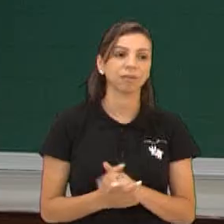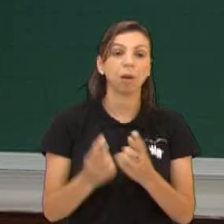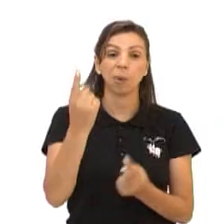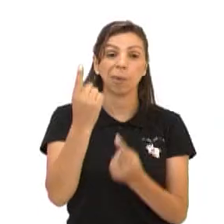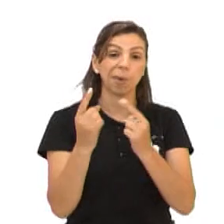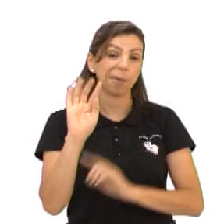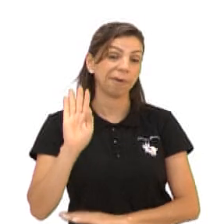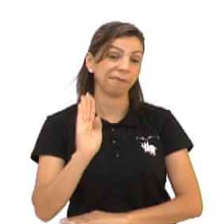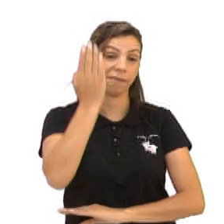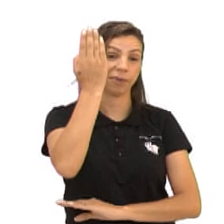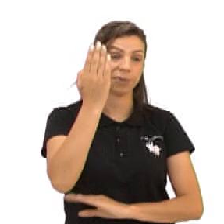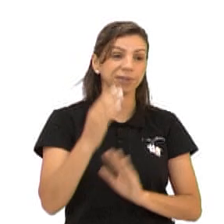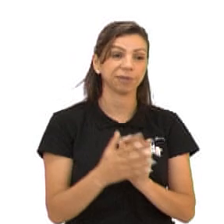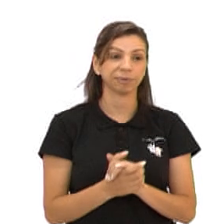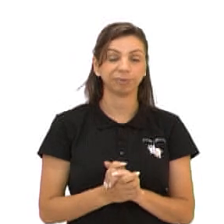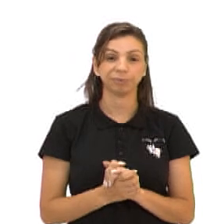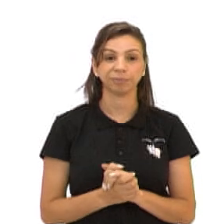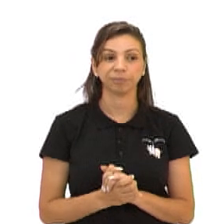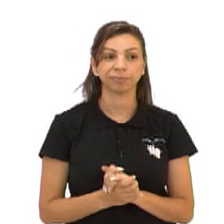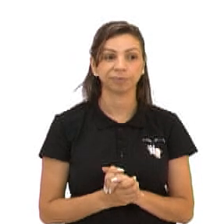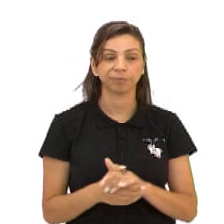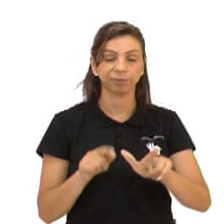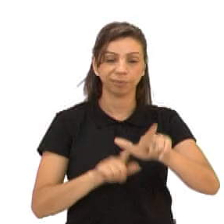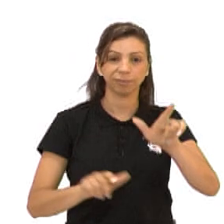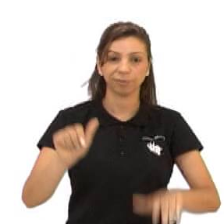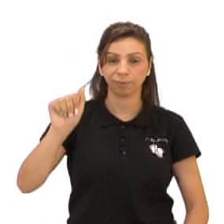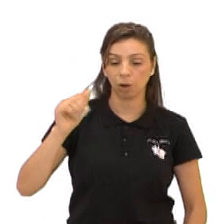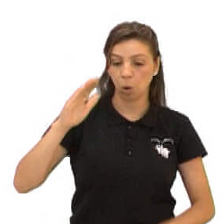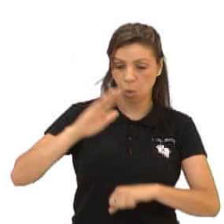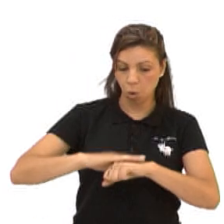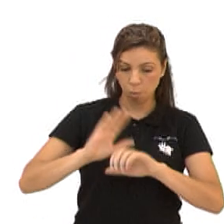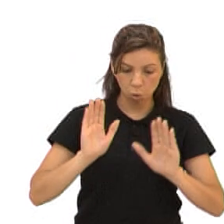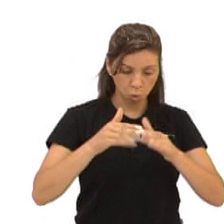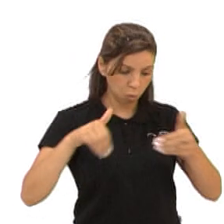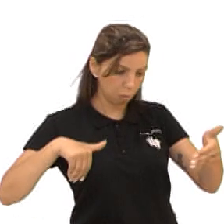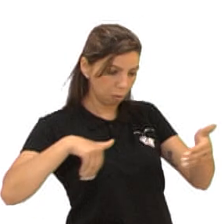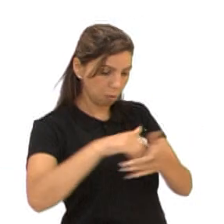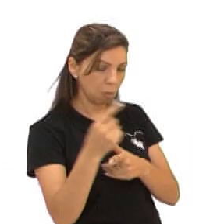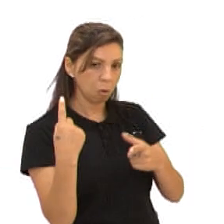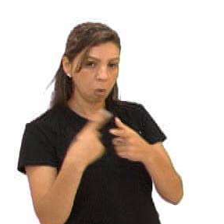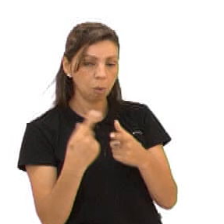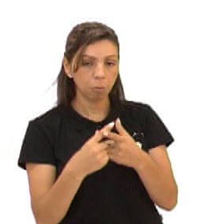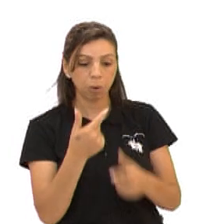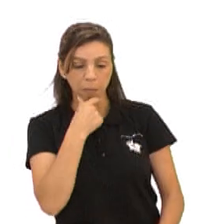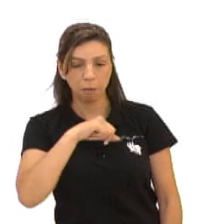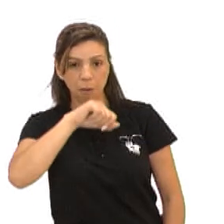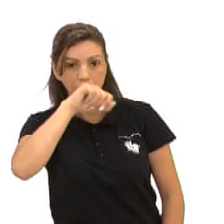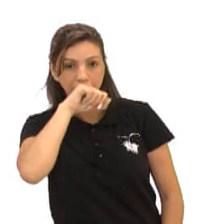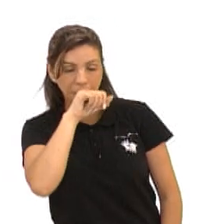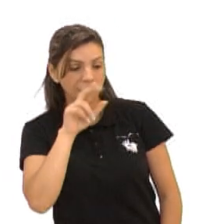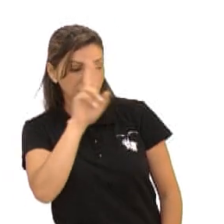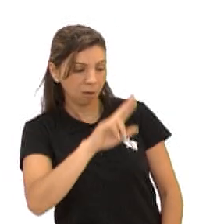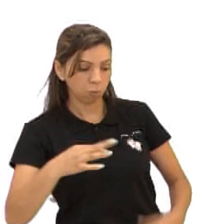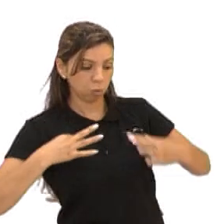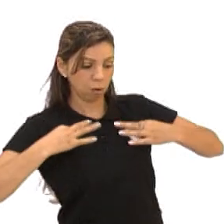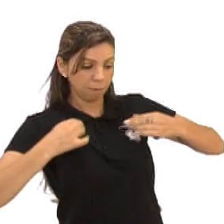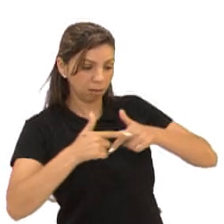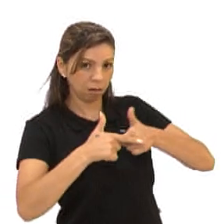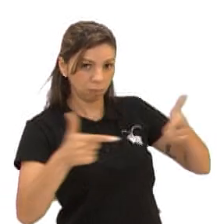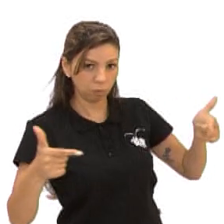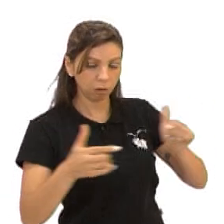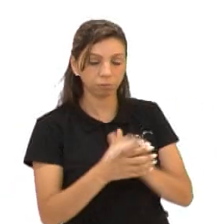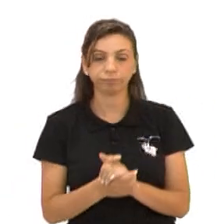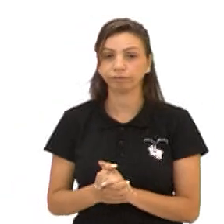é de falsa causa Então vamos ver a letra A o meu time perdeu pois meu pai não usou a camisa da sorte ou letra B